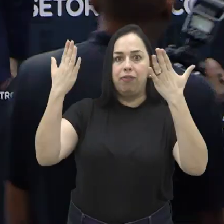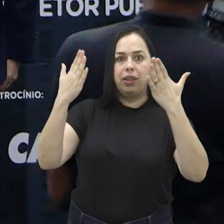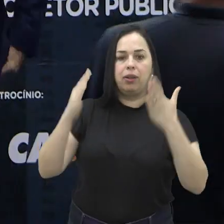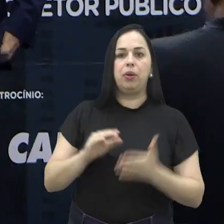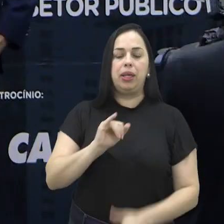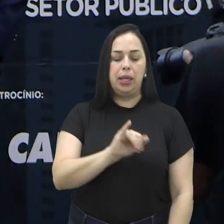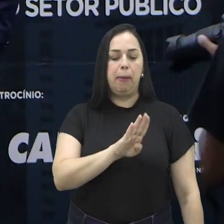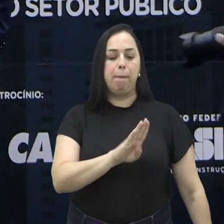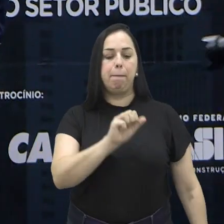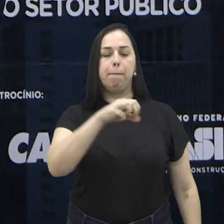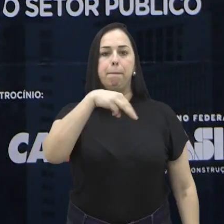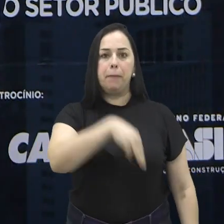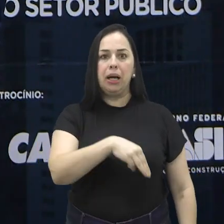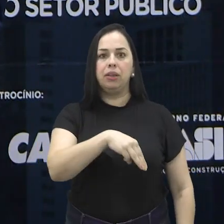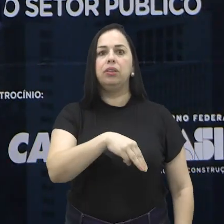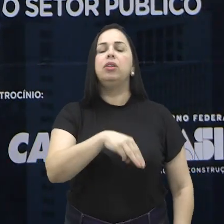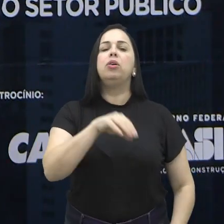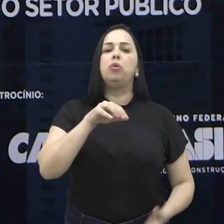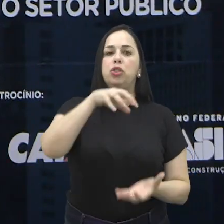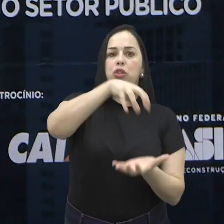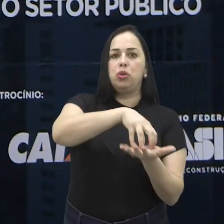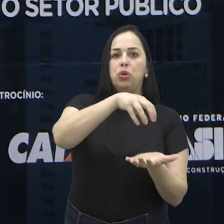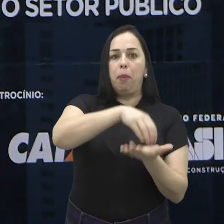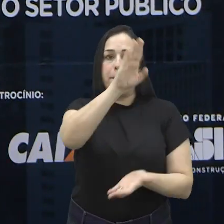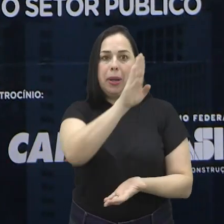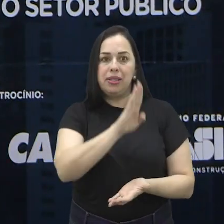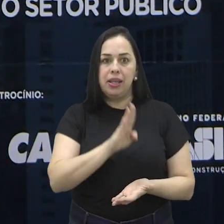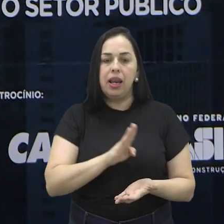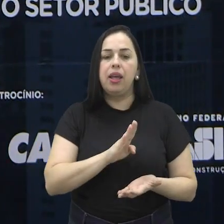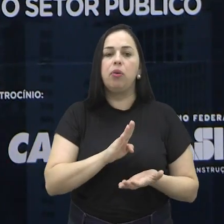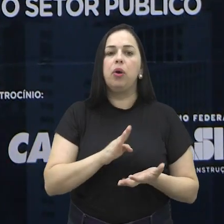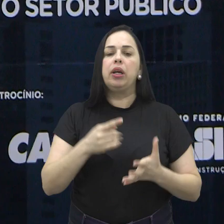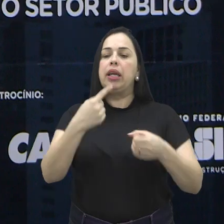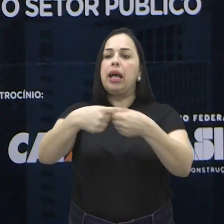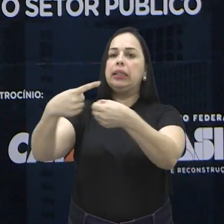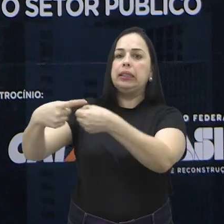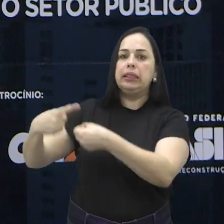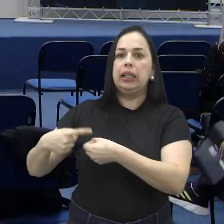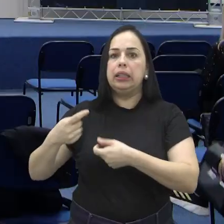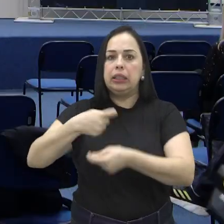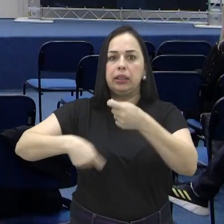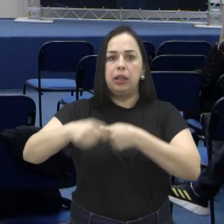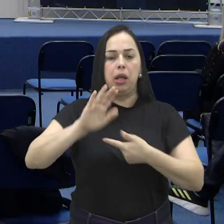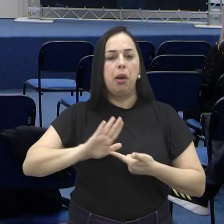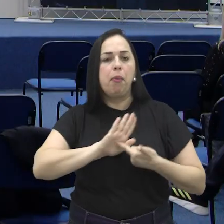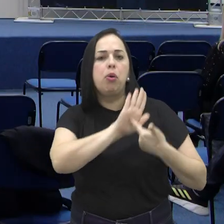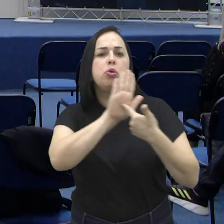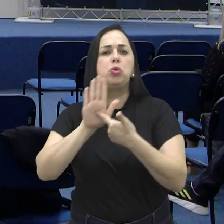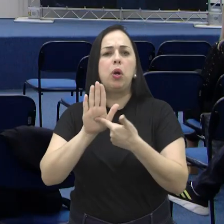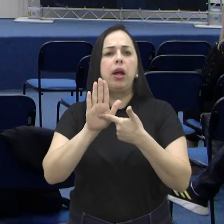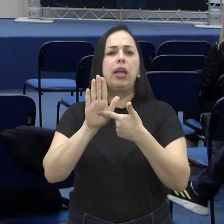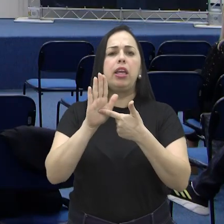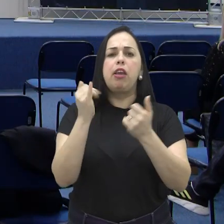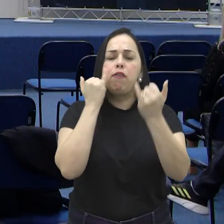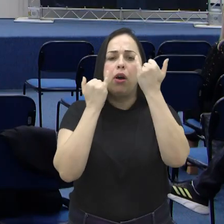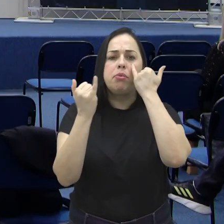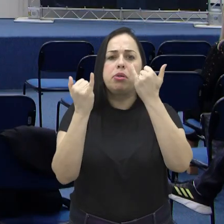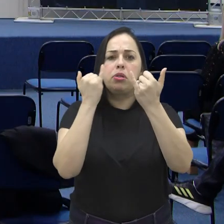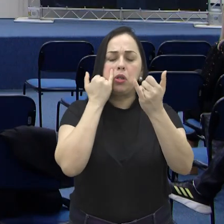O encontro promovido pelo IBAM, o Instituto Brasileiro de Administração Municipal, trouxe conceitos